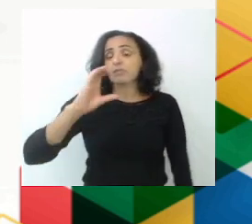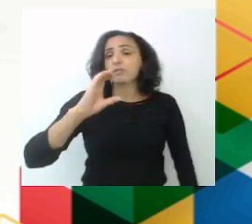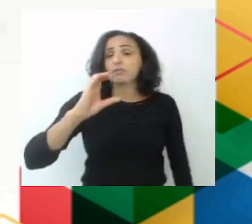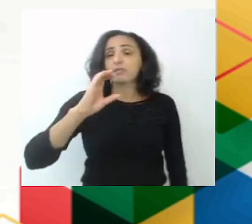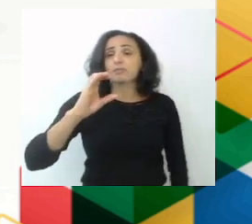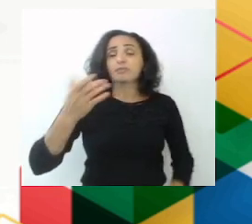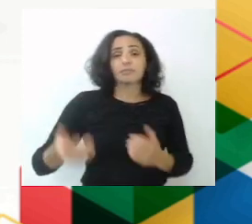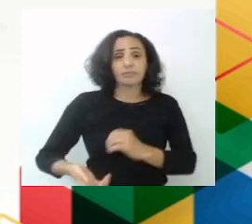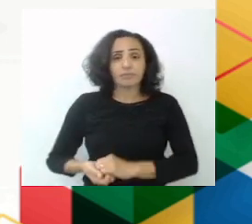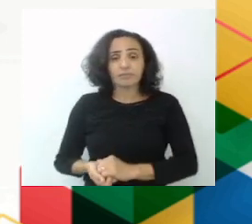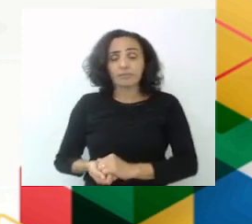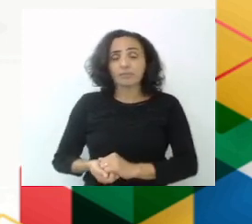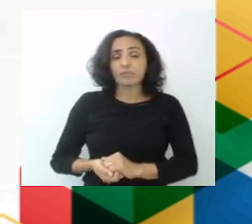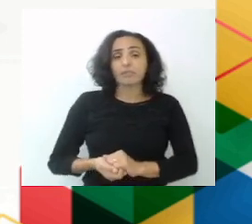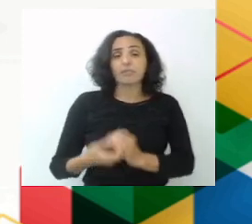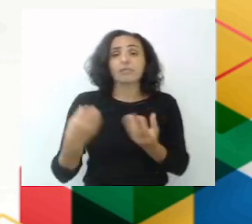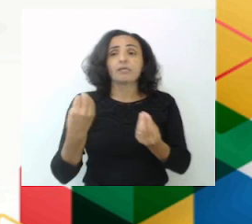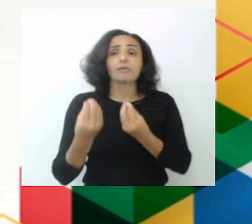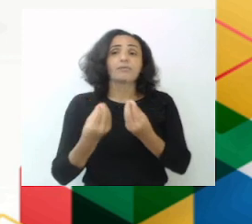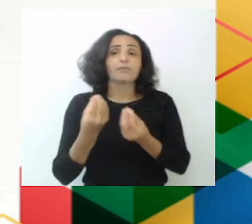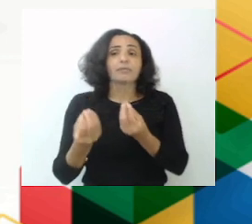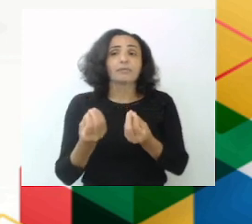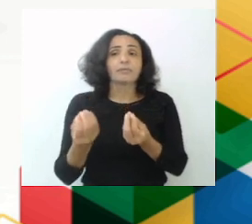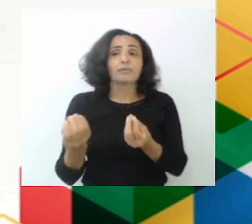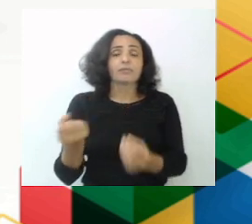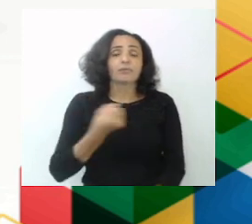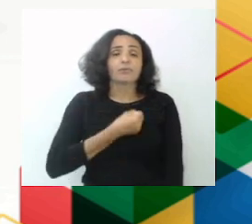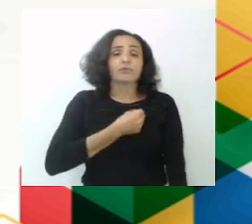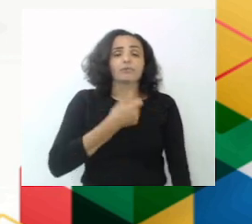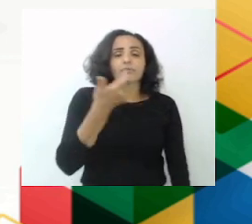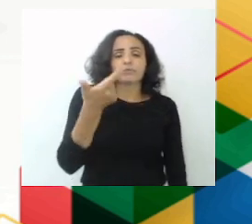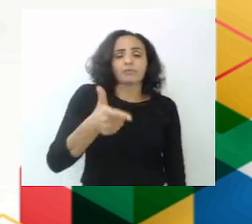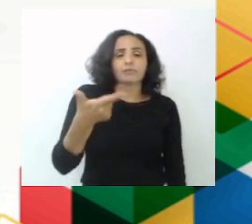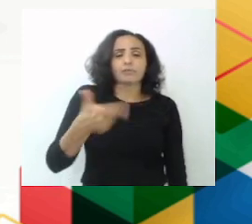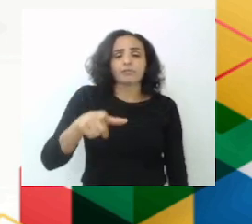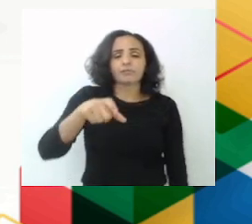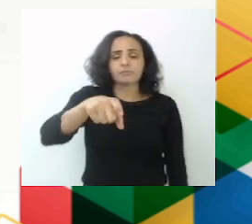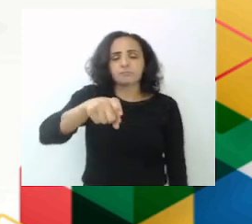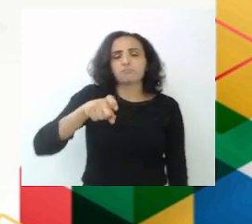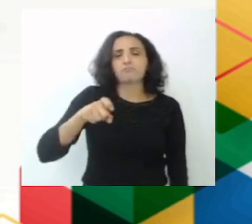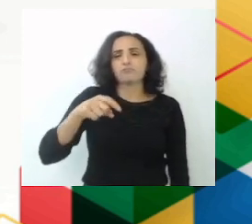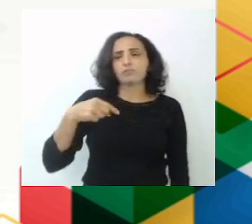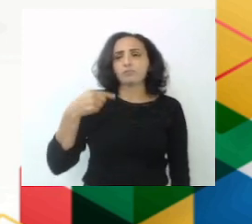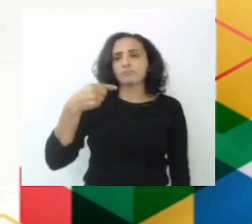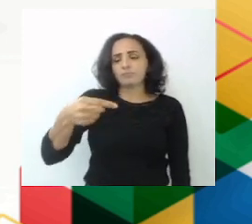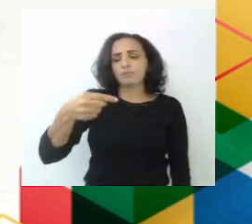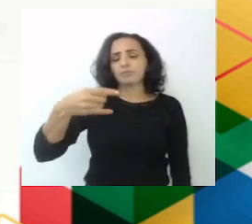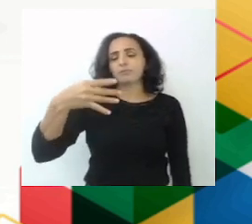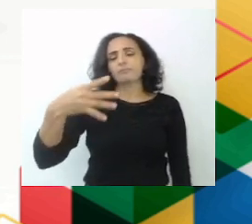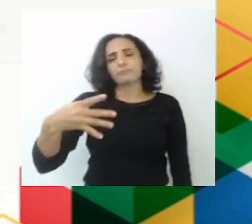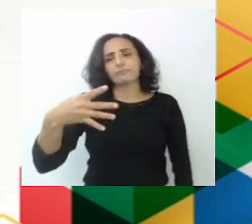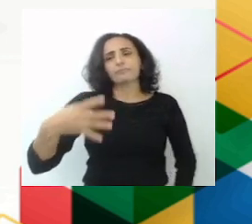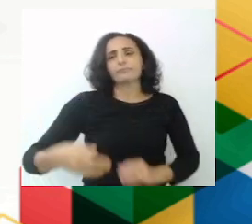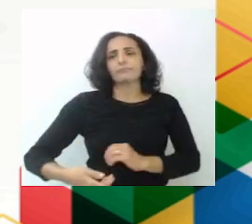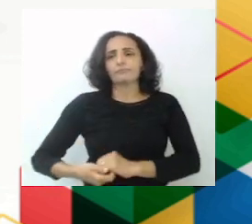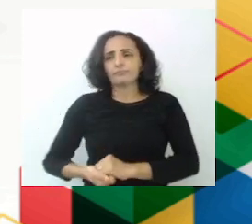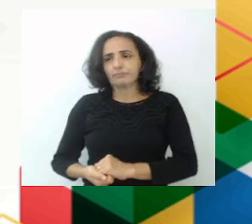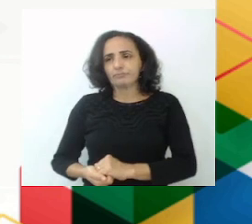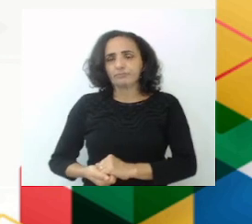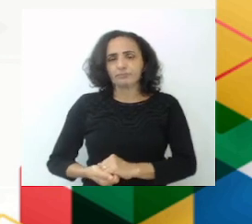que não tem o x. E aparece o termo que não tem o x aqui, ó, que é o menos 4. Então,